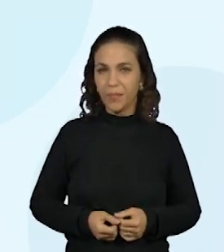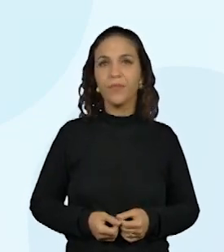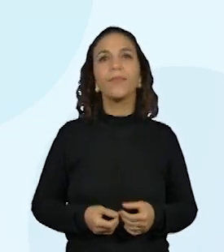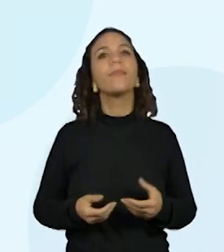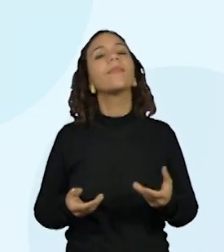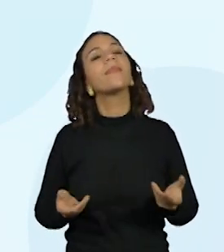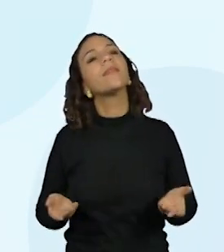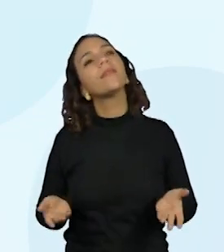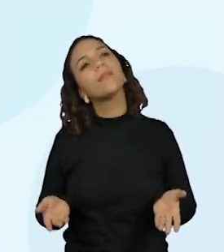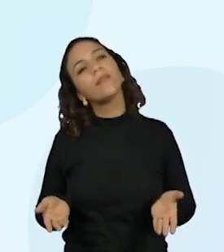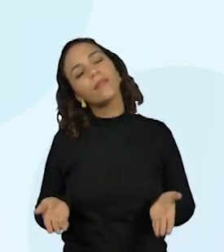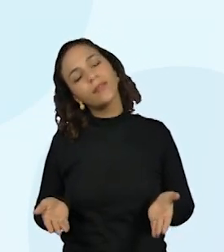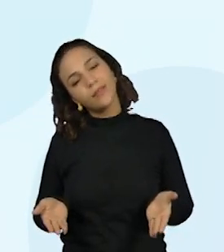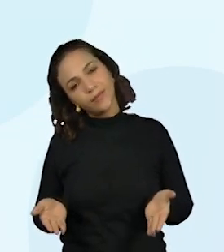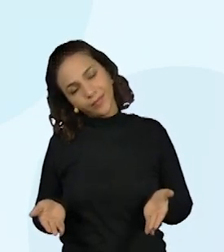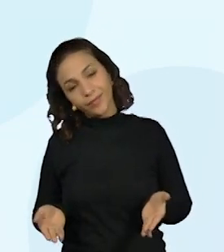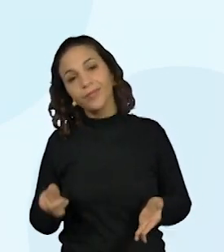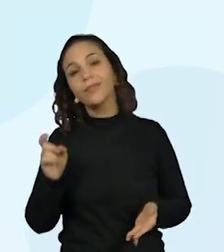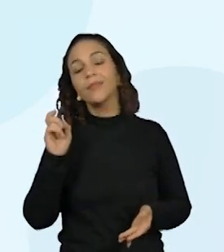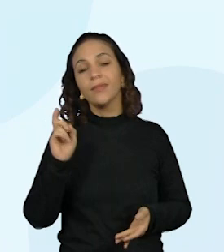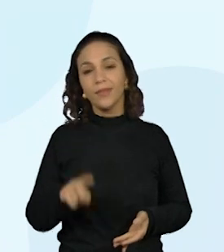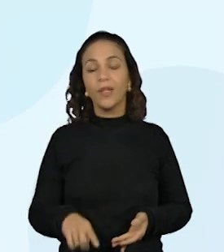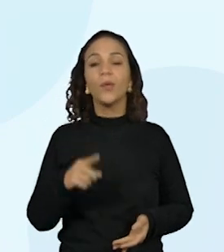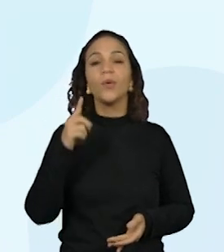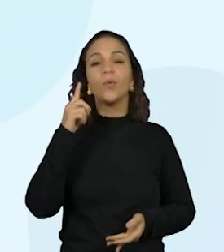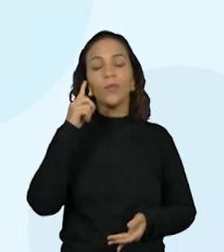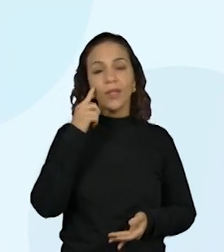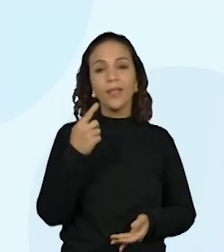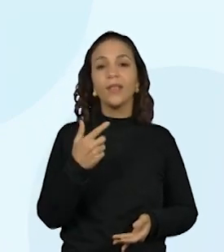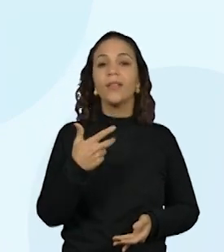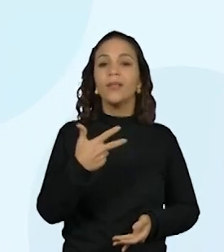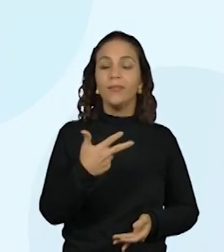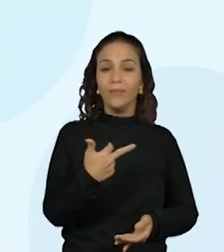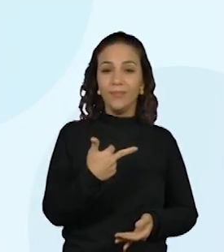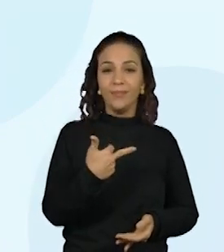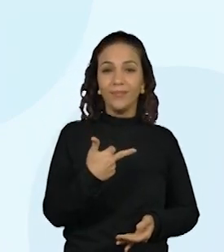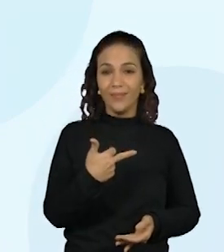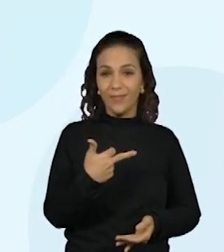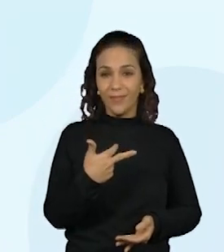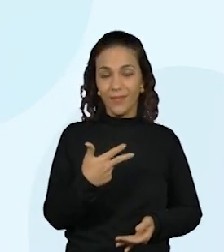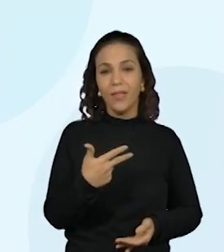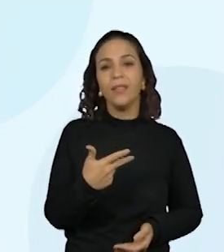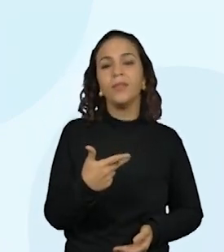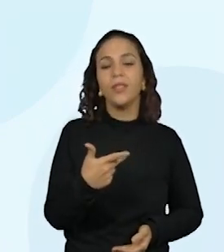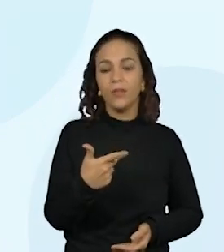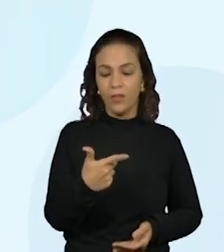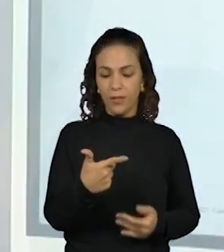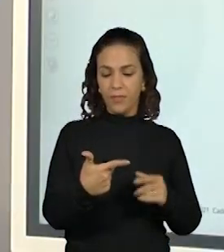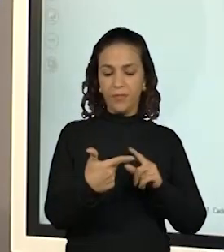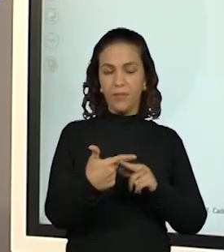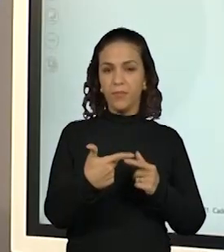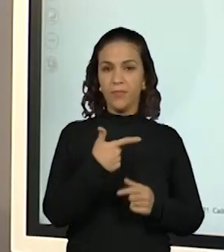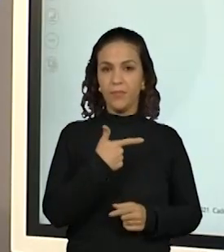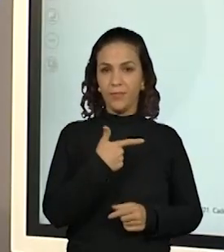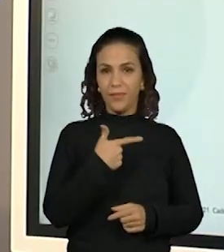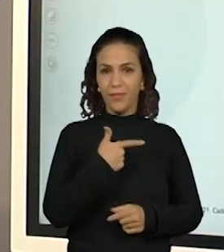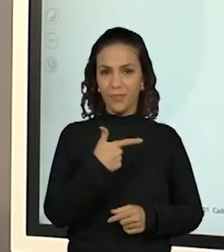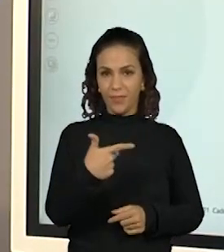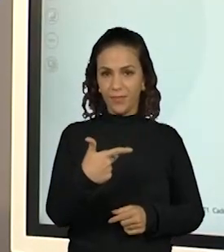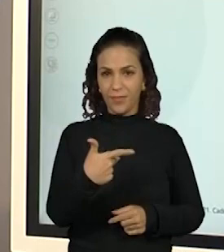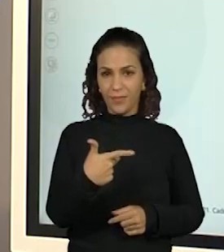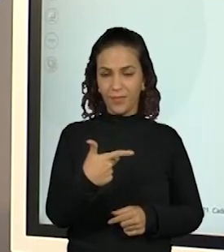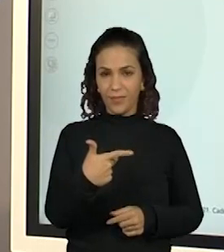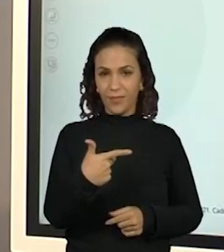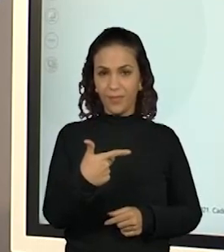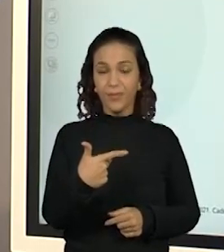Ah, temos a primeira pessoa do singular, também temos a primeira pessoa do plural, eu. Ela está se referindo